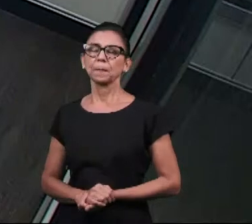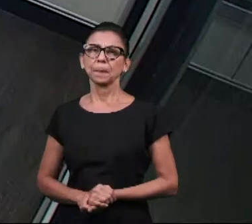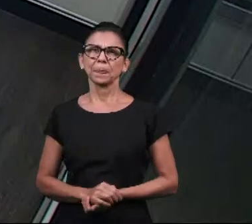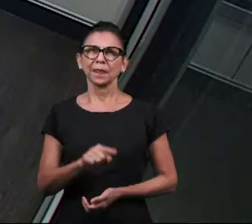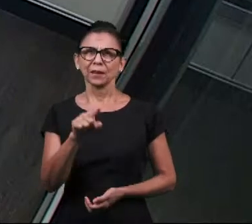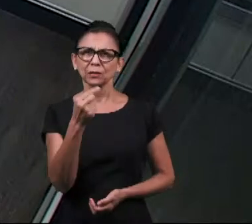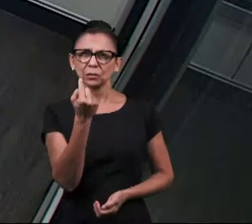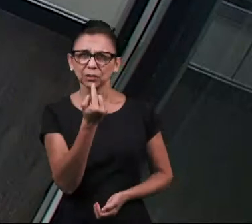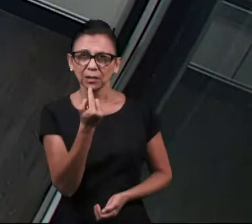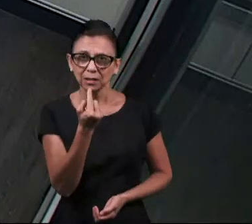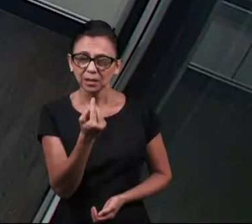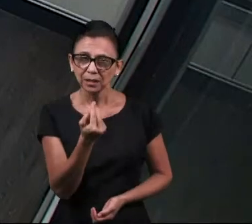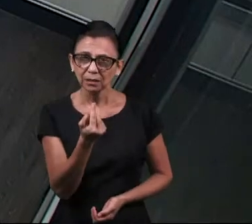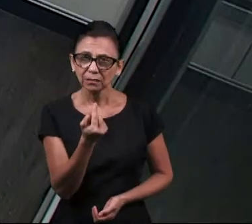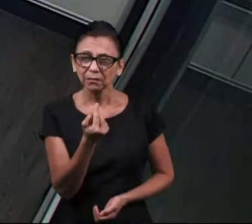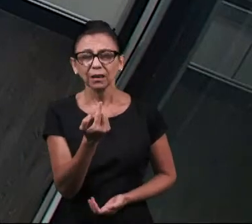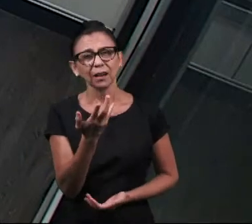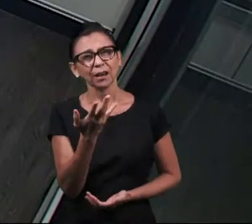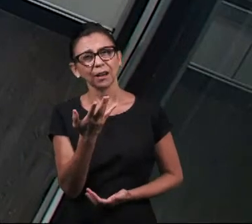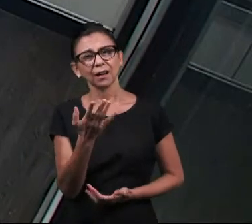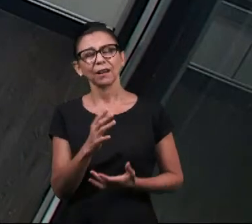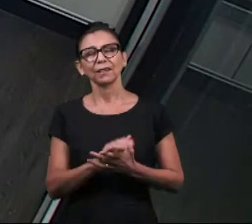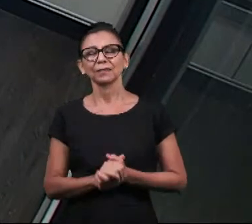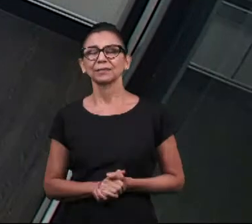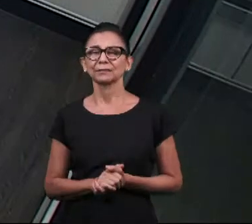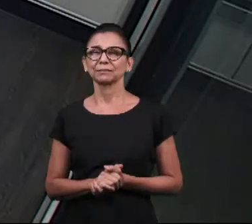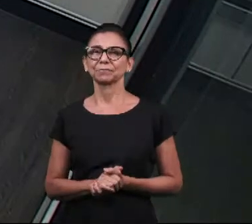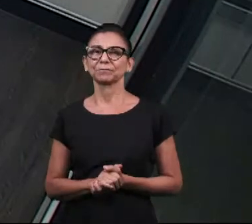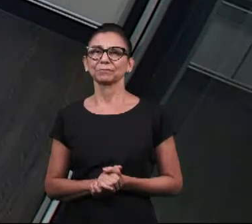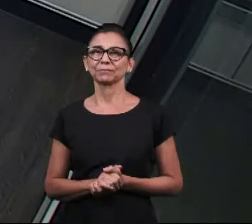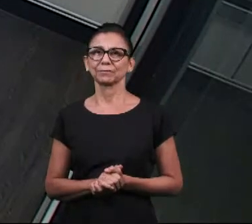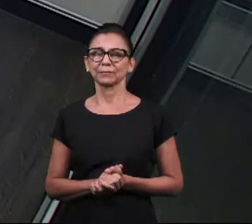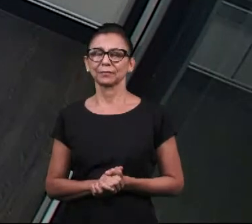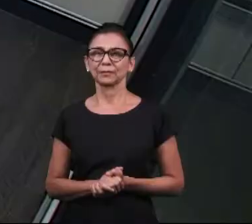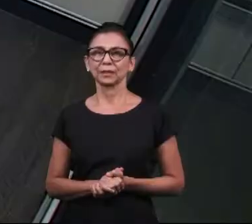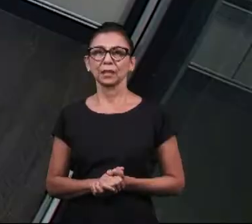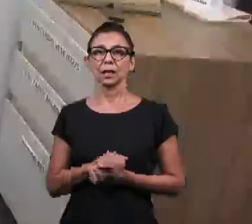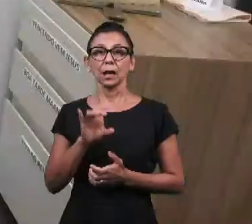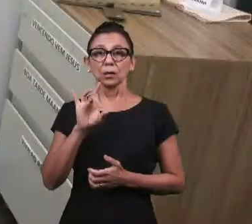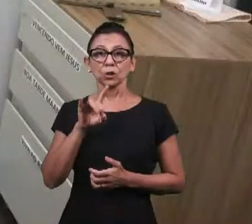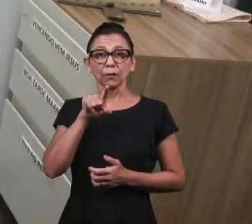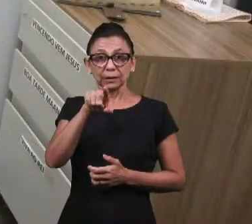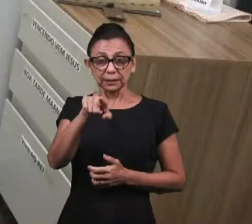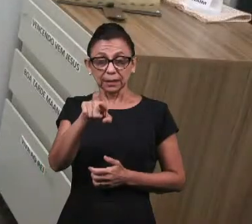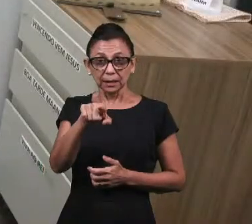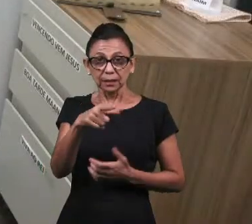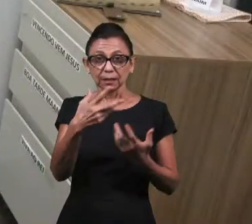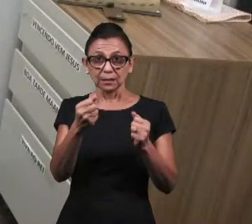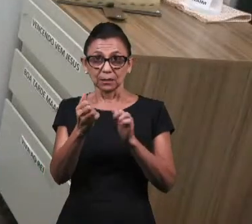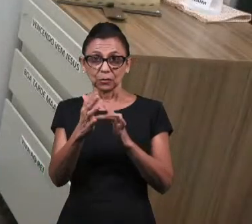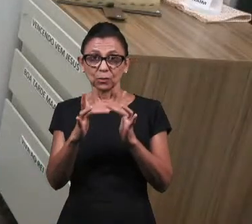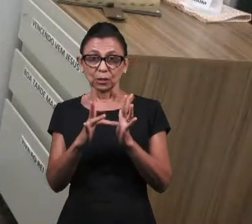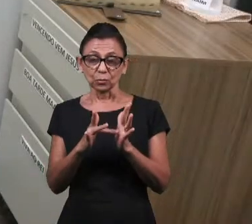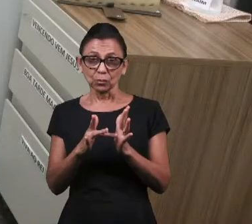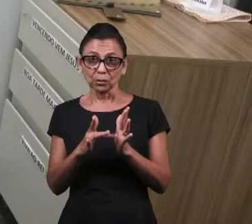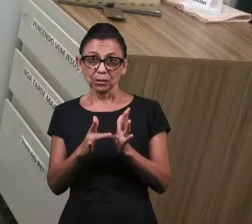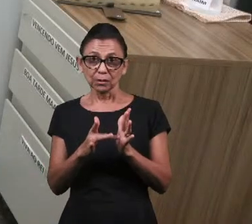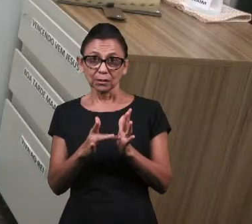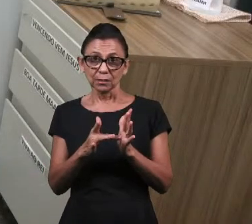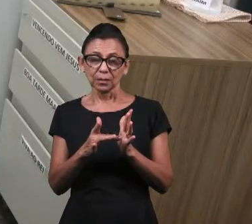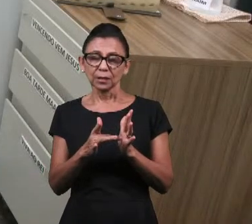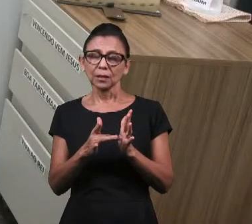sozinho, está orando pelo seu lar, pela sua família, em breve, creia que o Senhor estará alcançando. E a nossa caminhada,